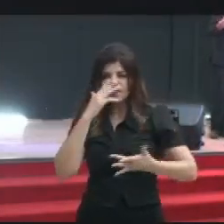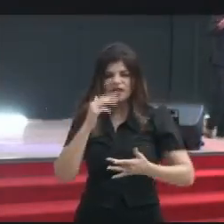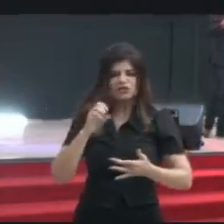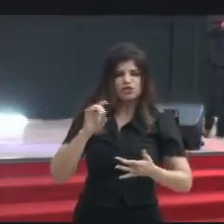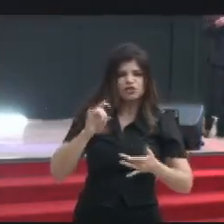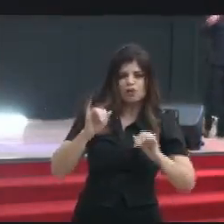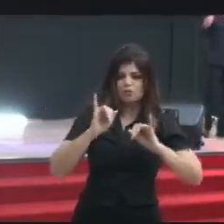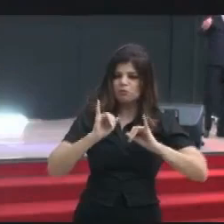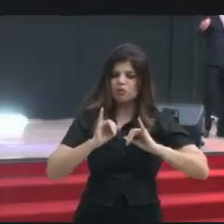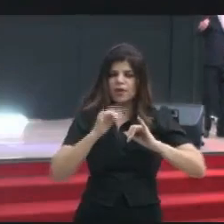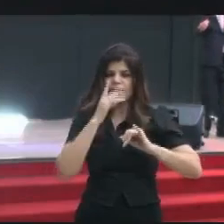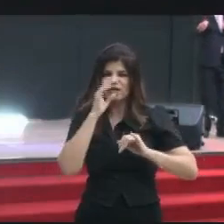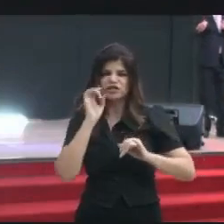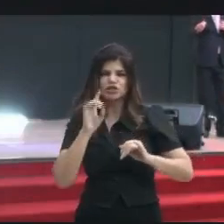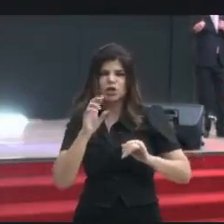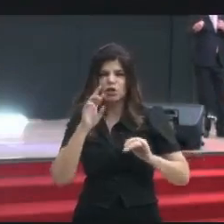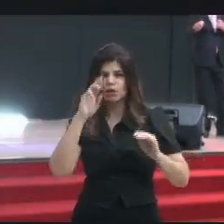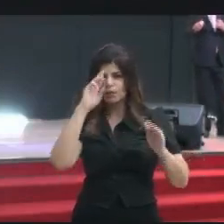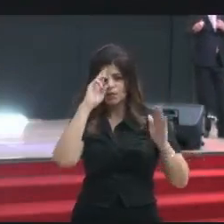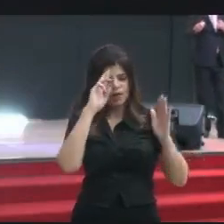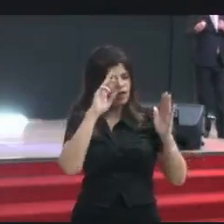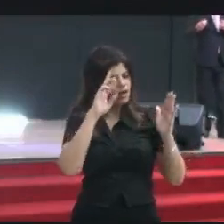formal, uma adoração